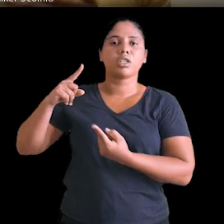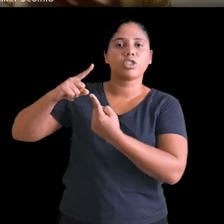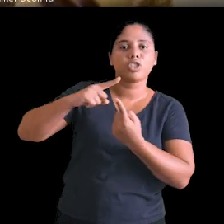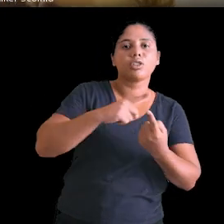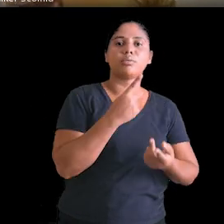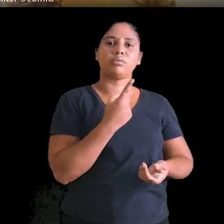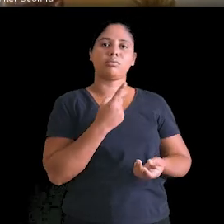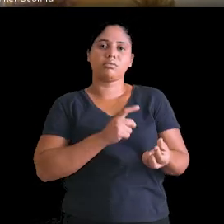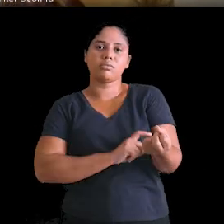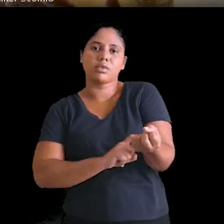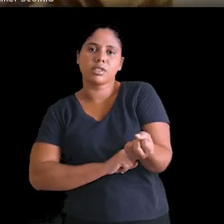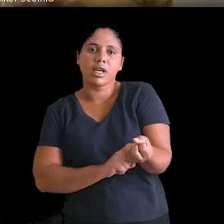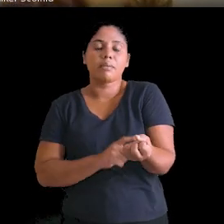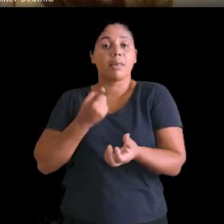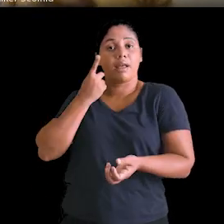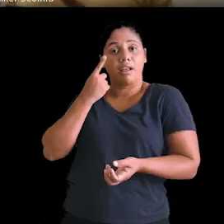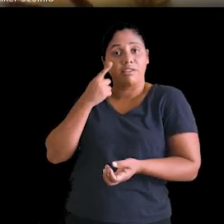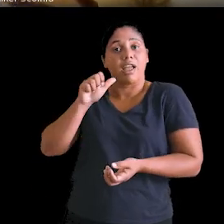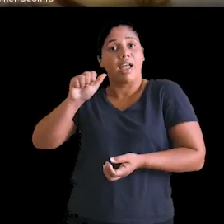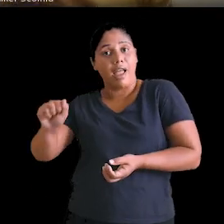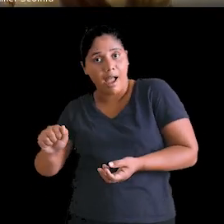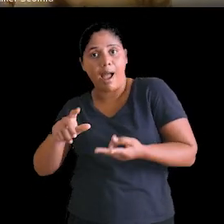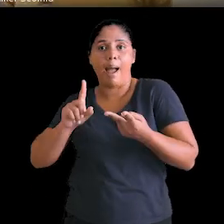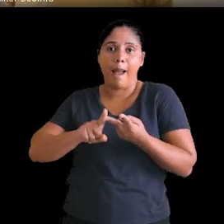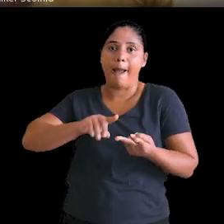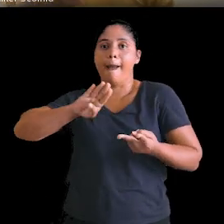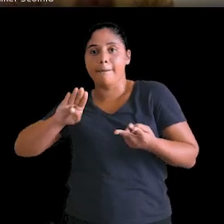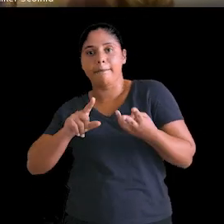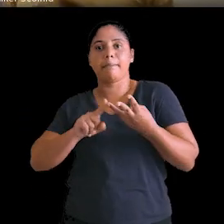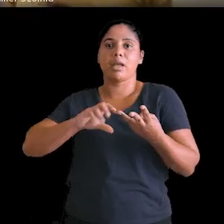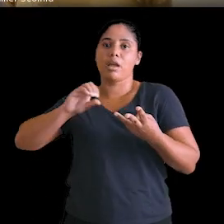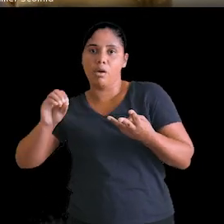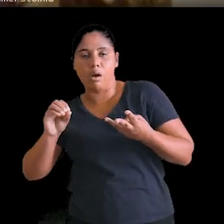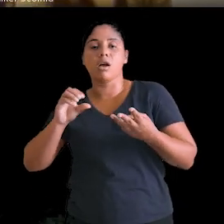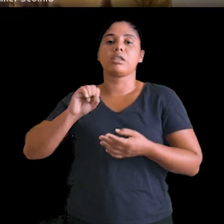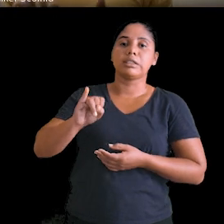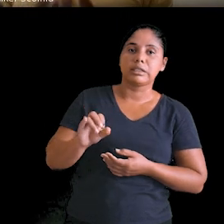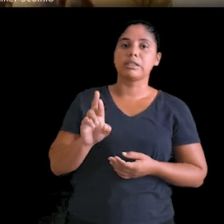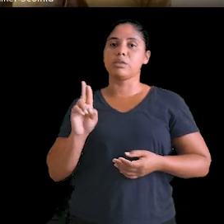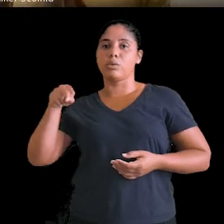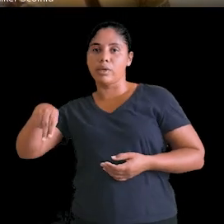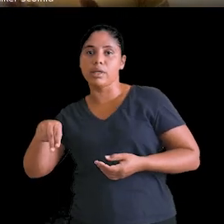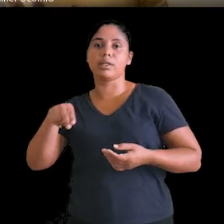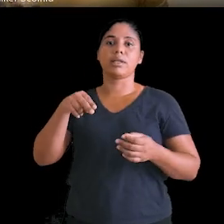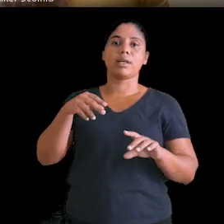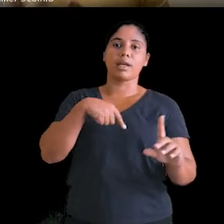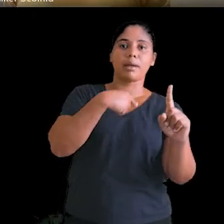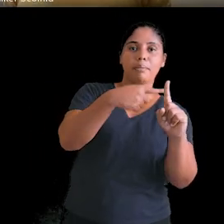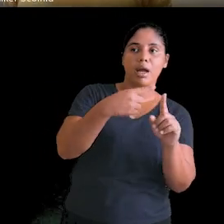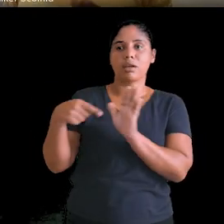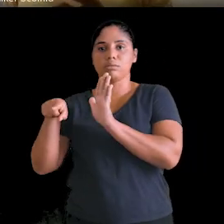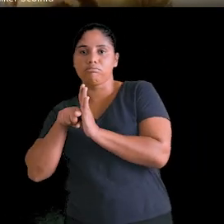é AB, AB ou O, e o fator RH se é positivo ou negativo, informações também extremamente importantes para